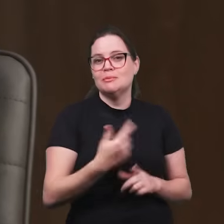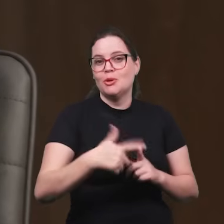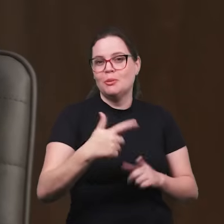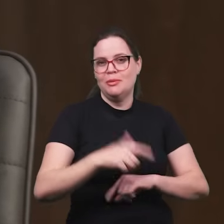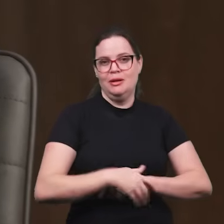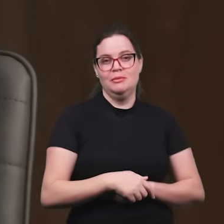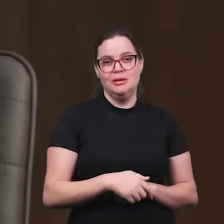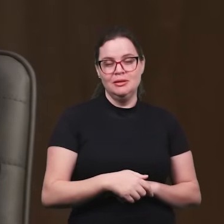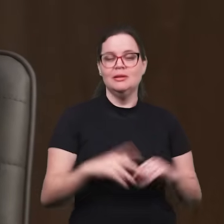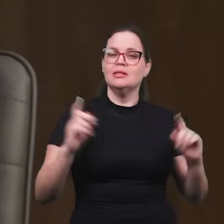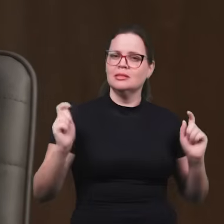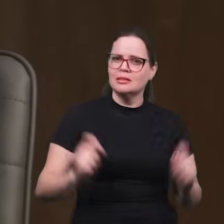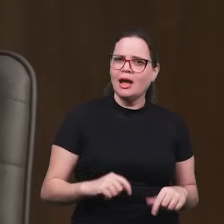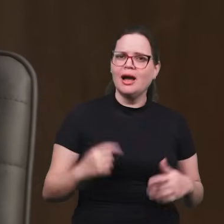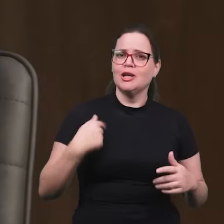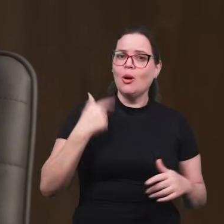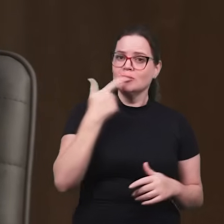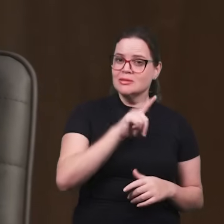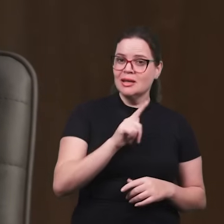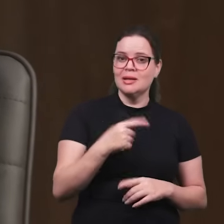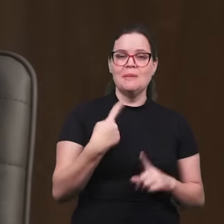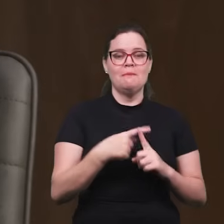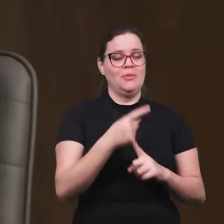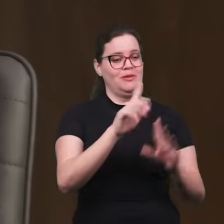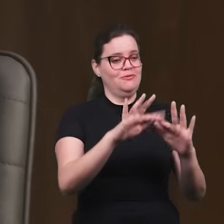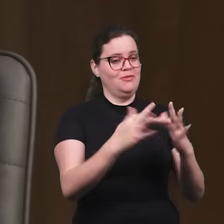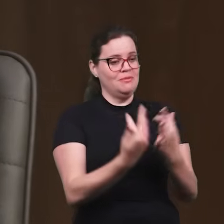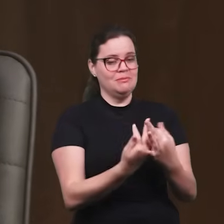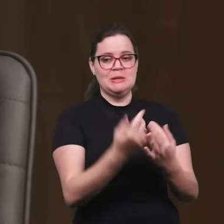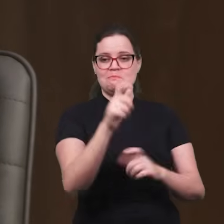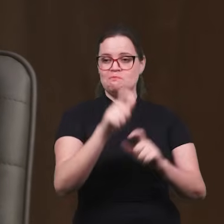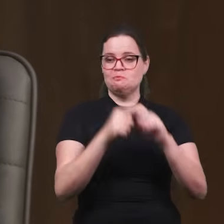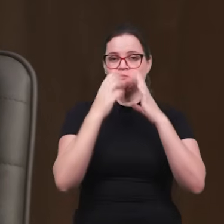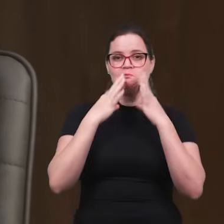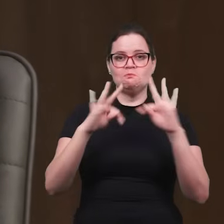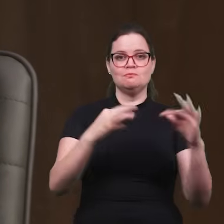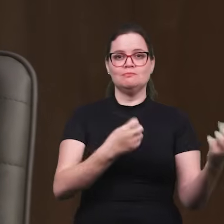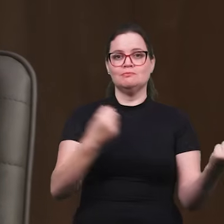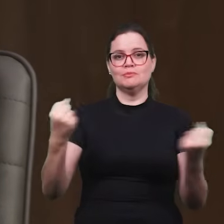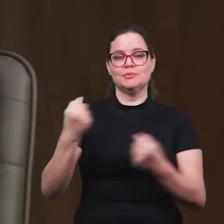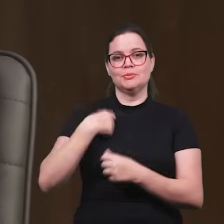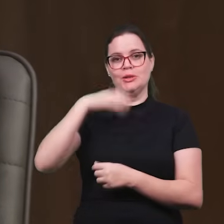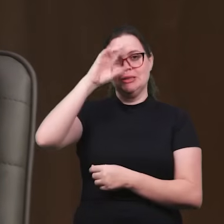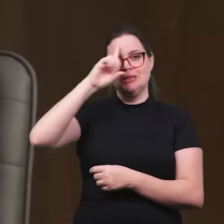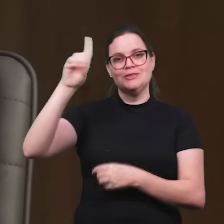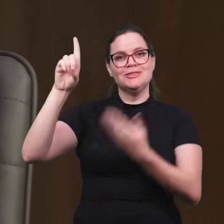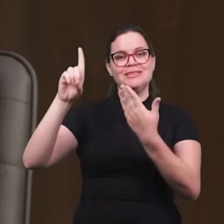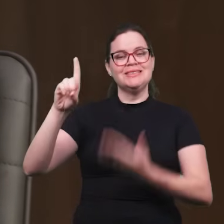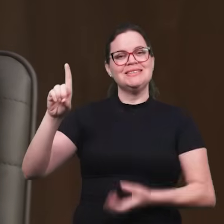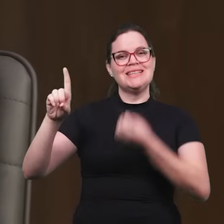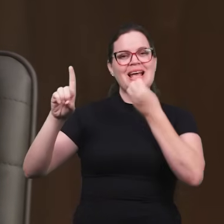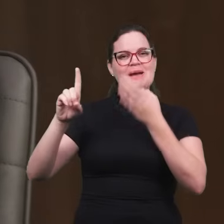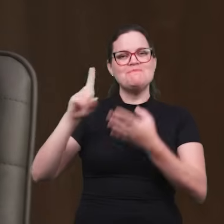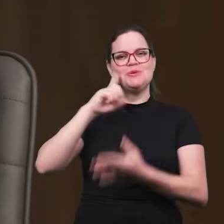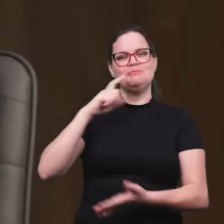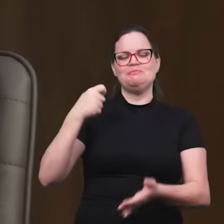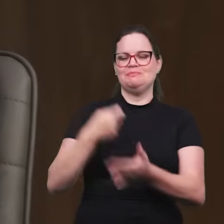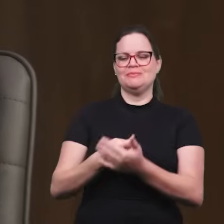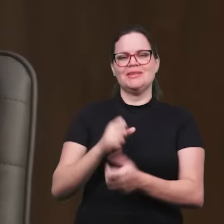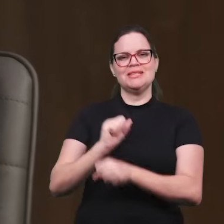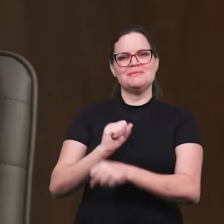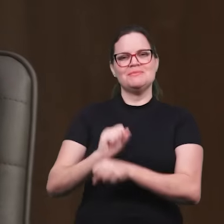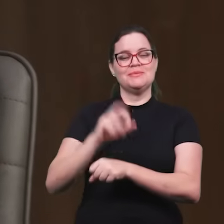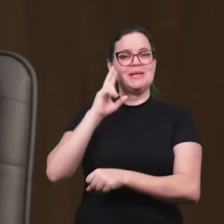vemos situações, famílias, pessoas que testemunham esse poder, né, de como é bom nós escolhermos, como que o